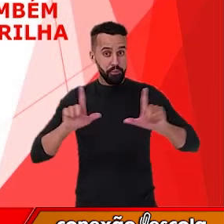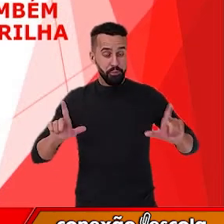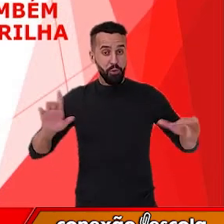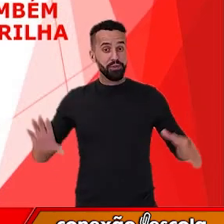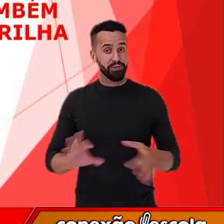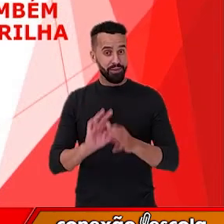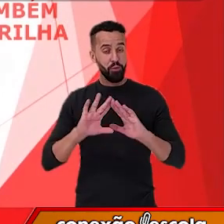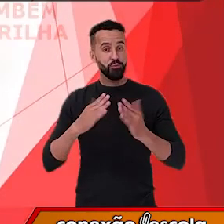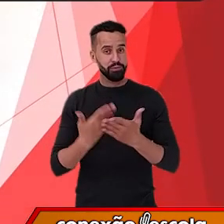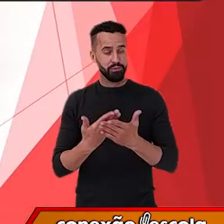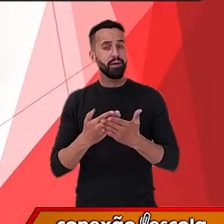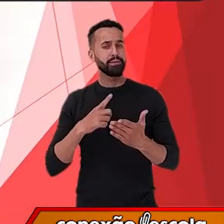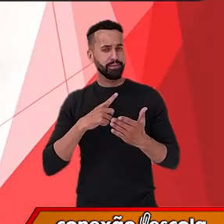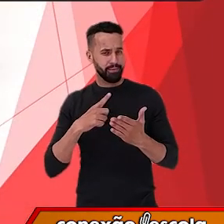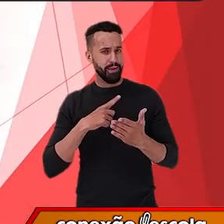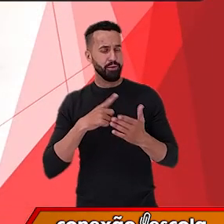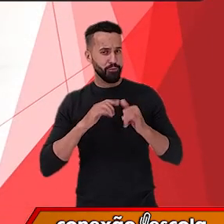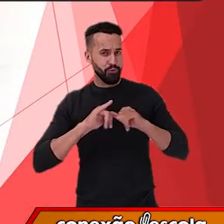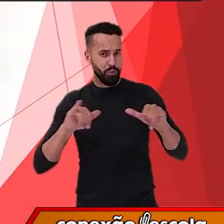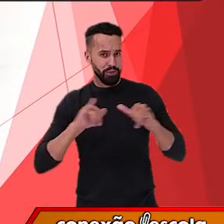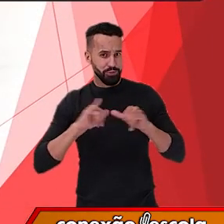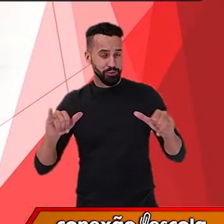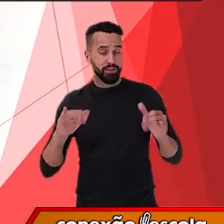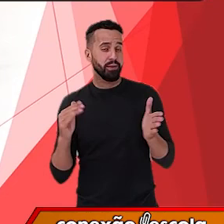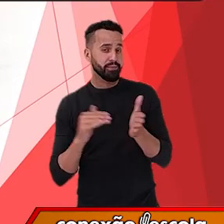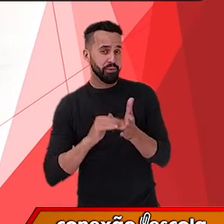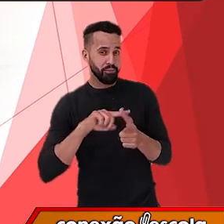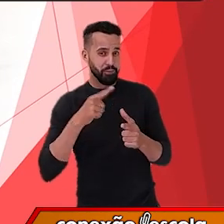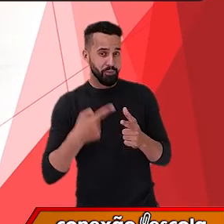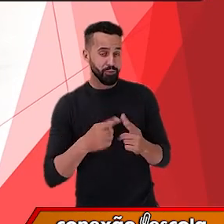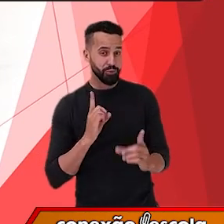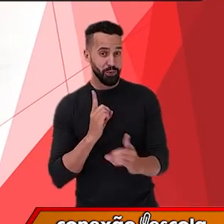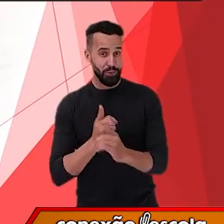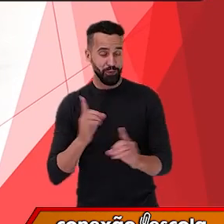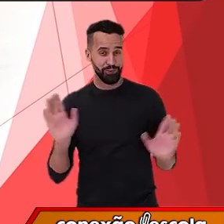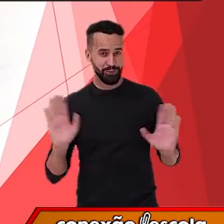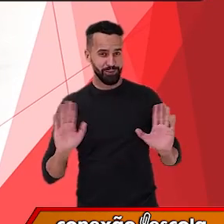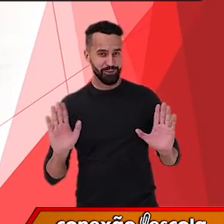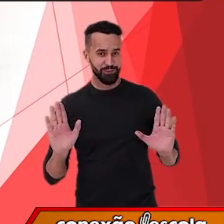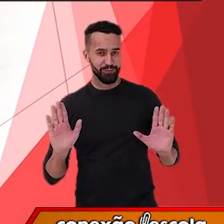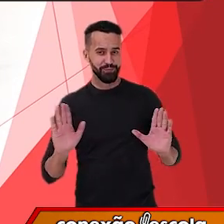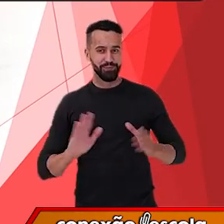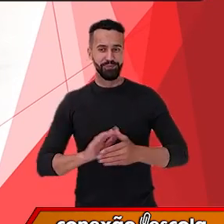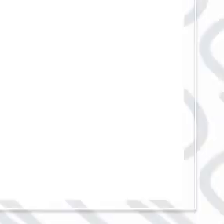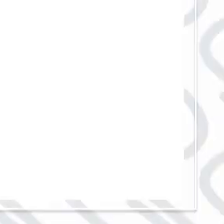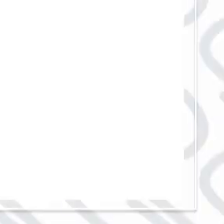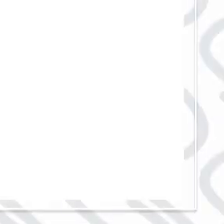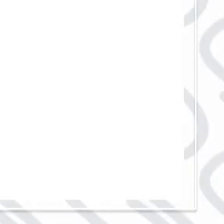um conteúdo extra, tá? Não deixa de dar uma olhadinha. Até o nosso próximo encontro. Tchau, tchau!